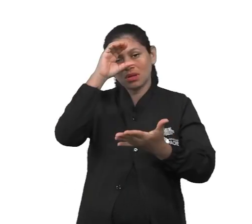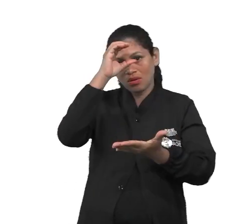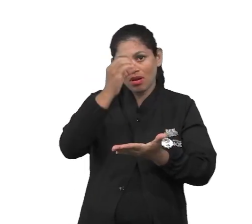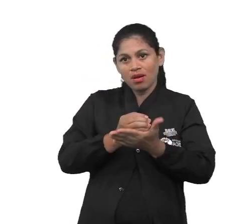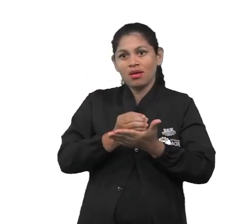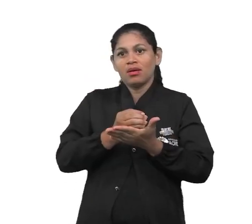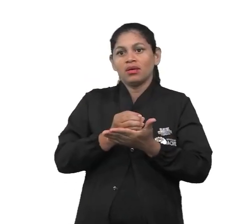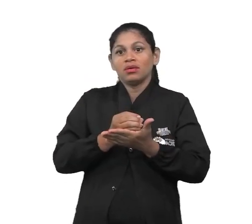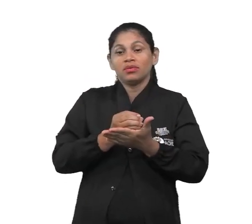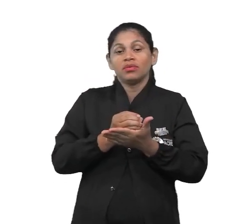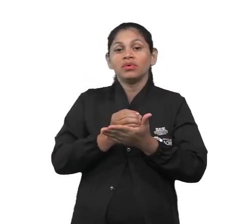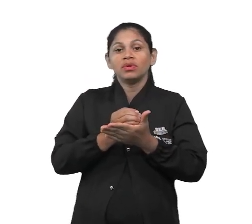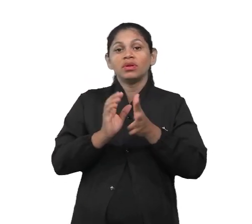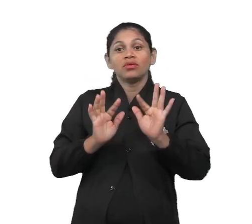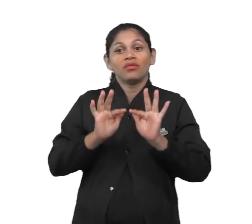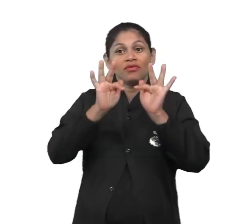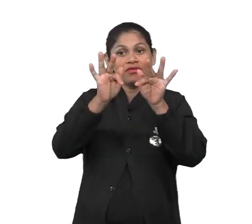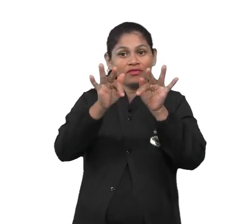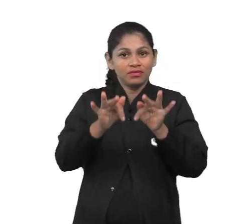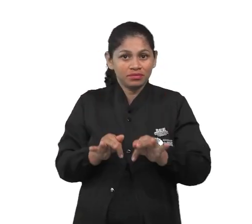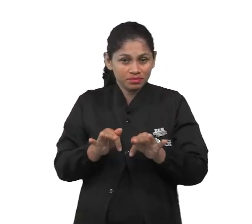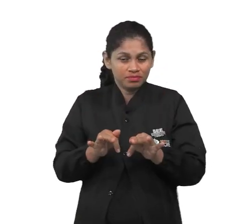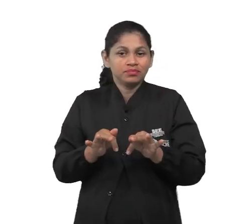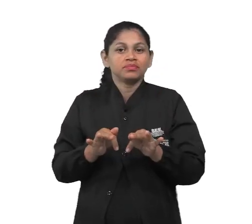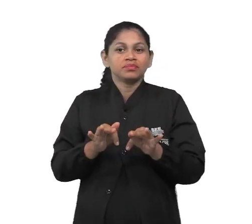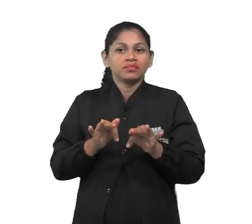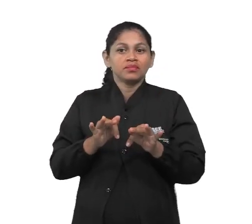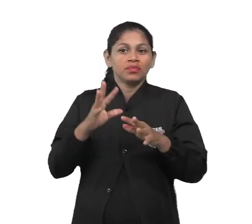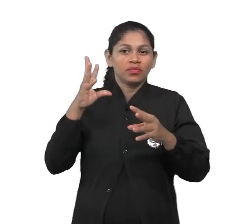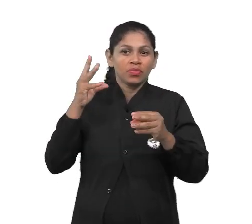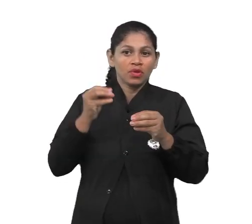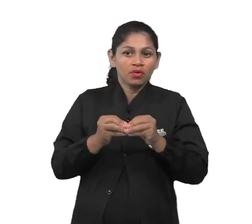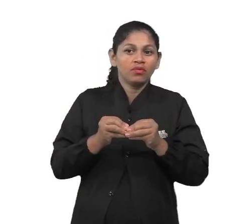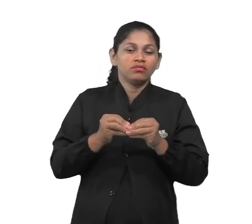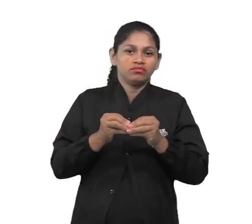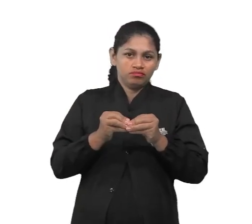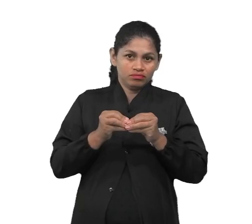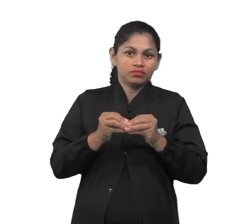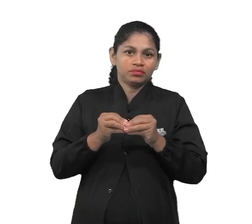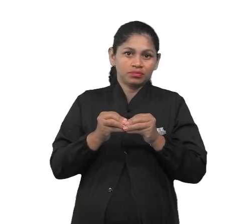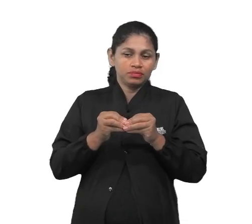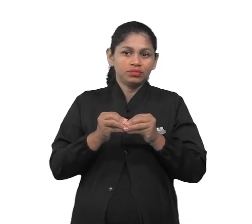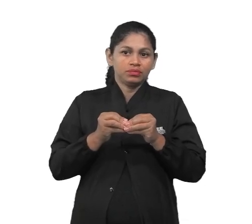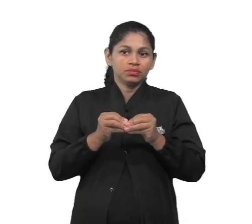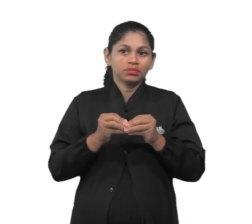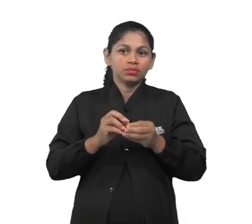E por último, o fechamento, que são os desdobramentos